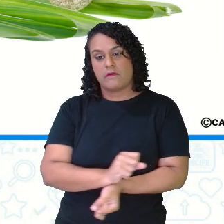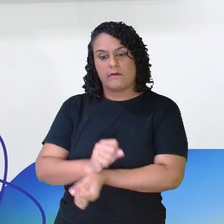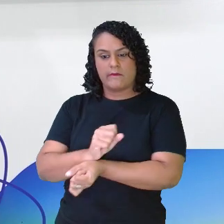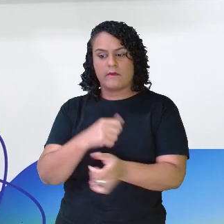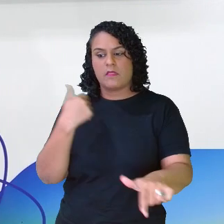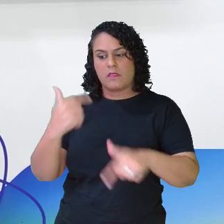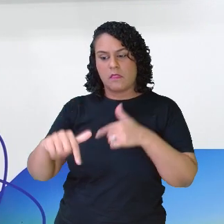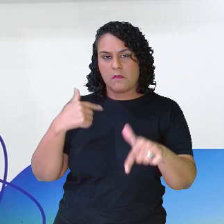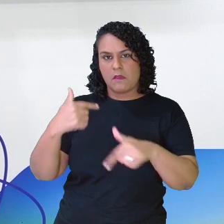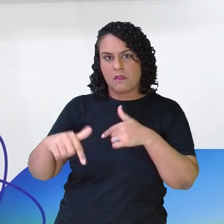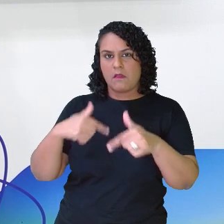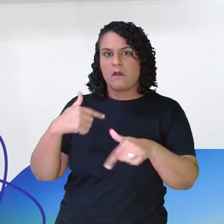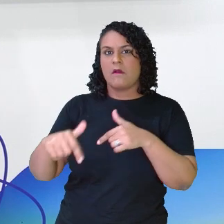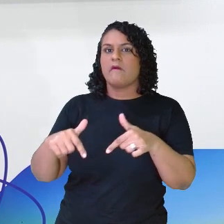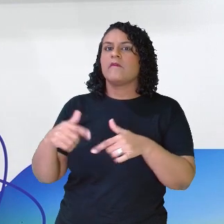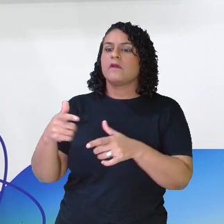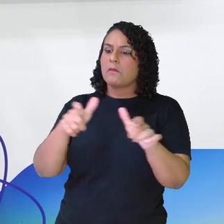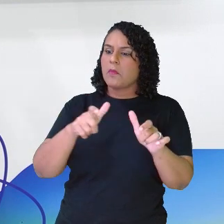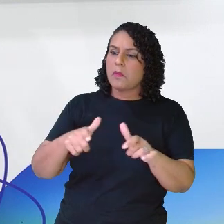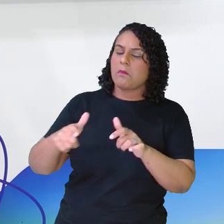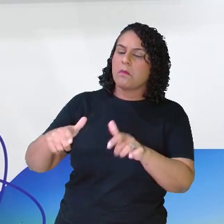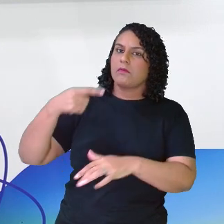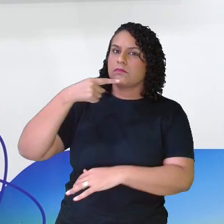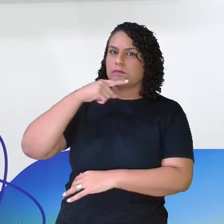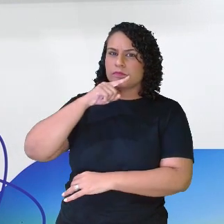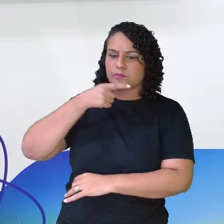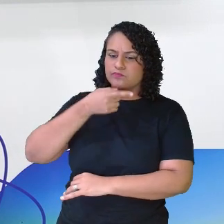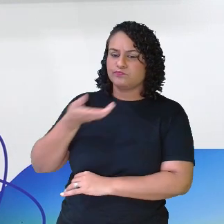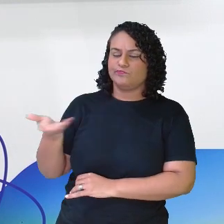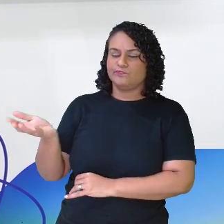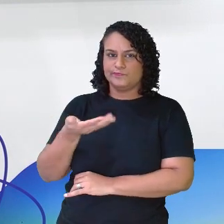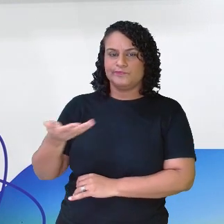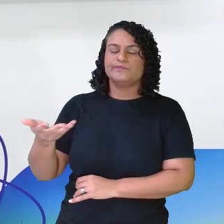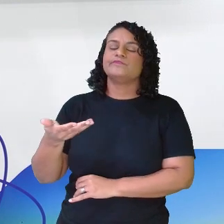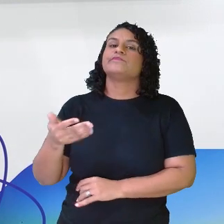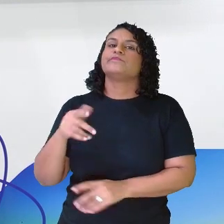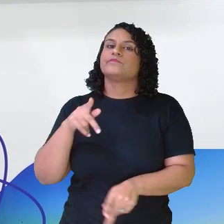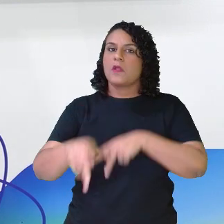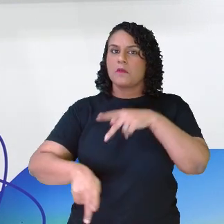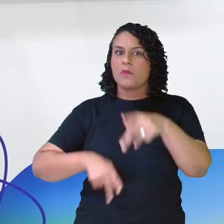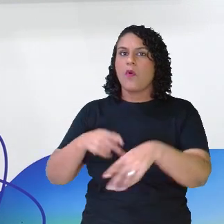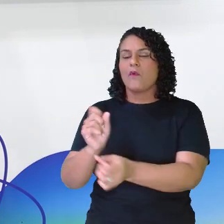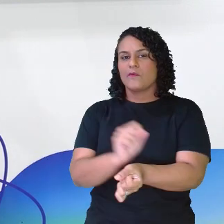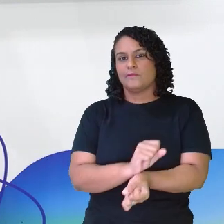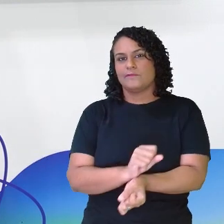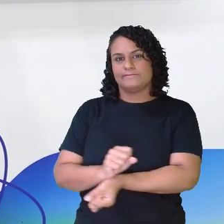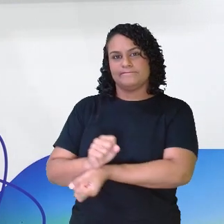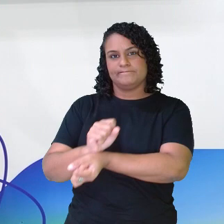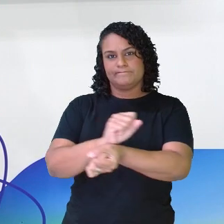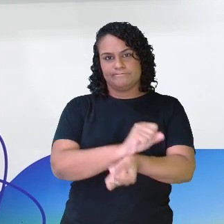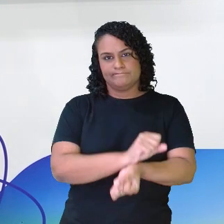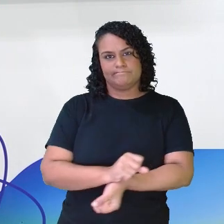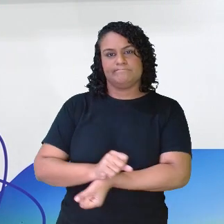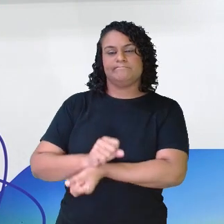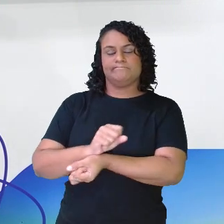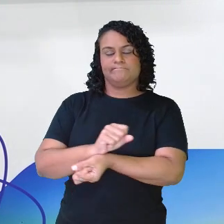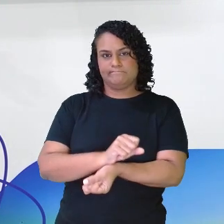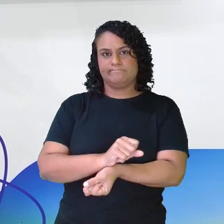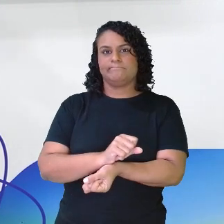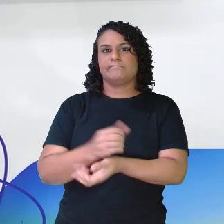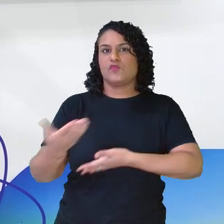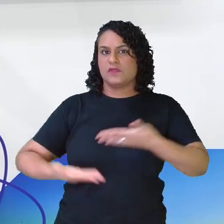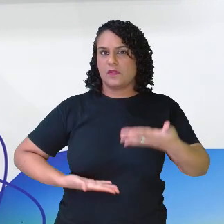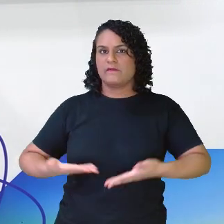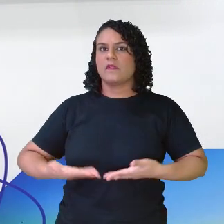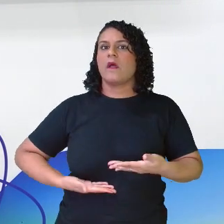engenhos, que produziam aí a cana-de-açúcar, eram pessoas, povos escravizados. A mão de obra era